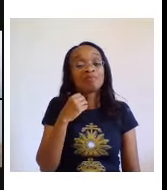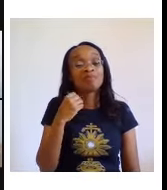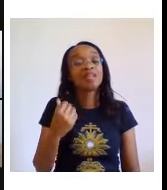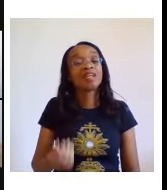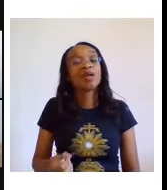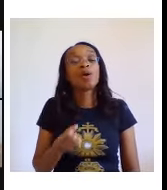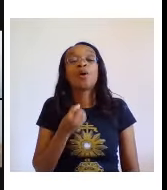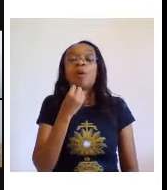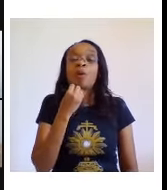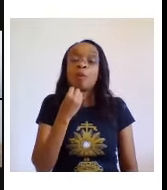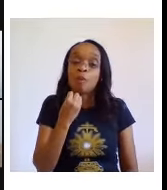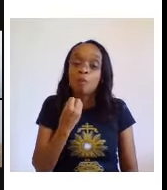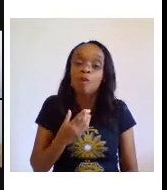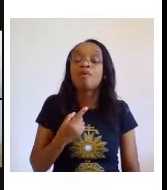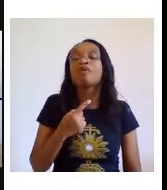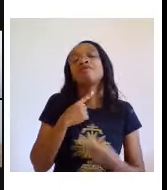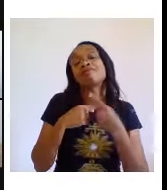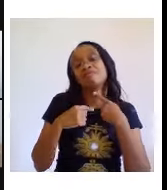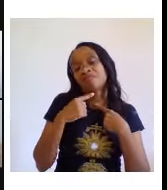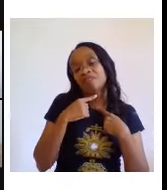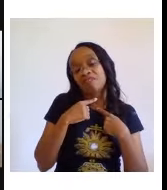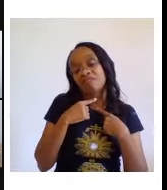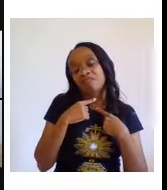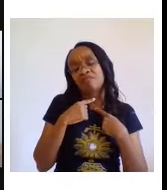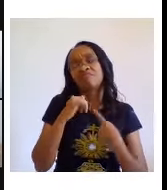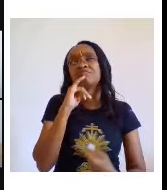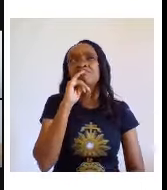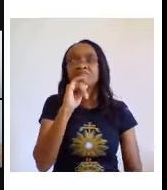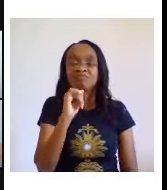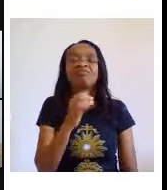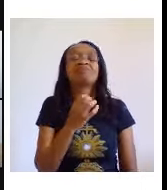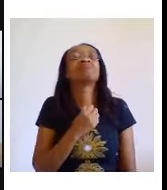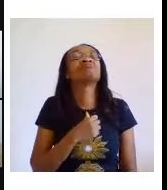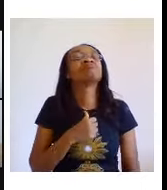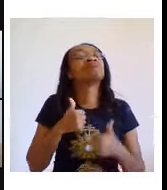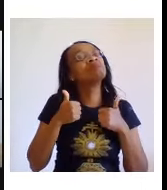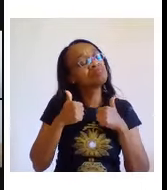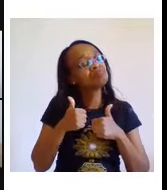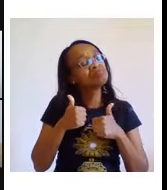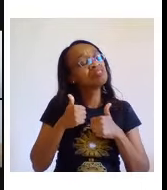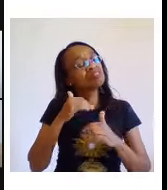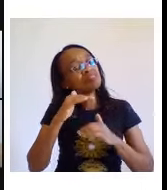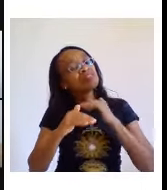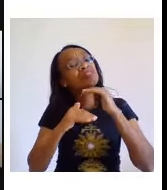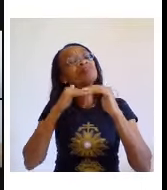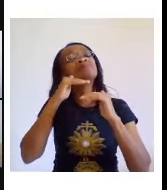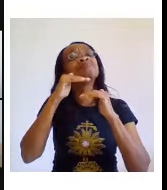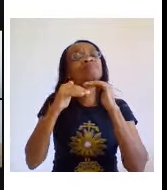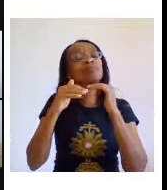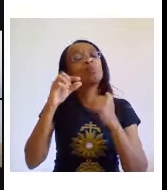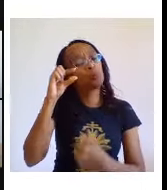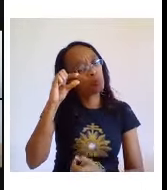sim. Avançou um pouco, aos 45 do segundo tempo,